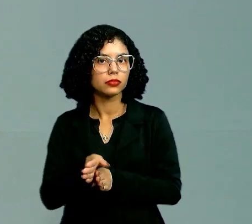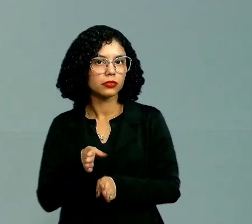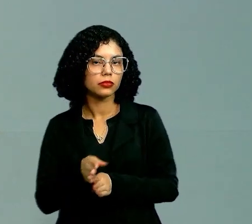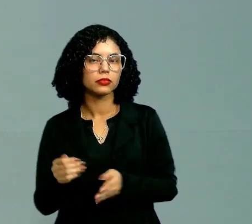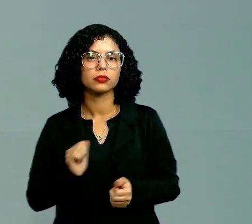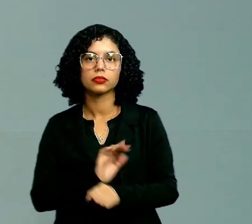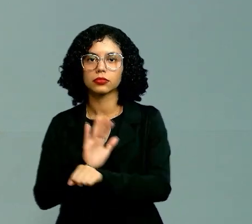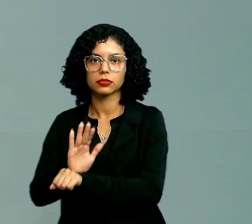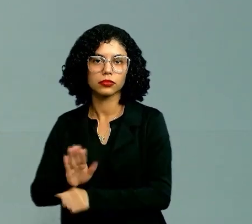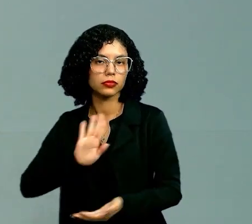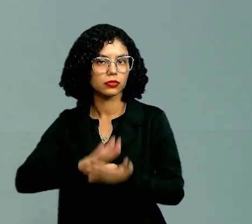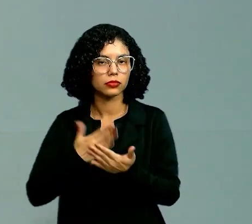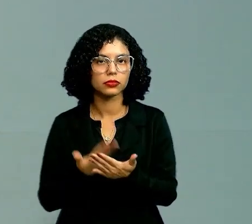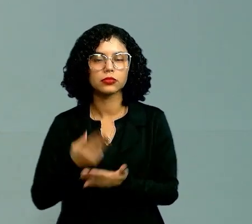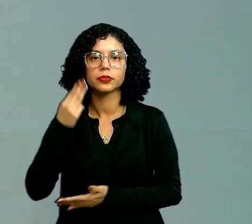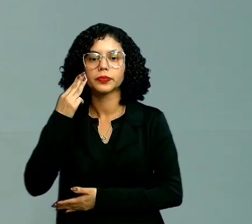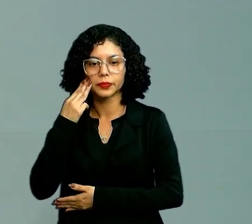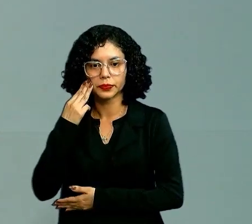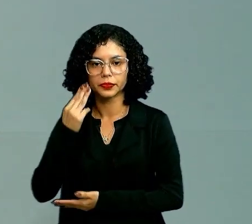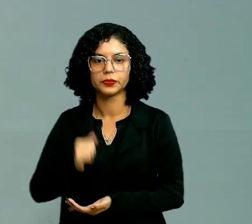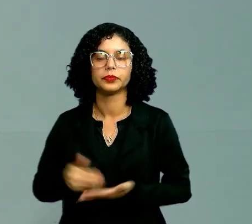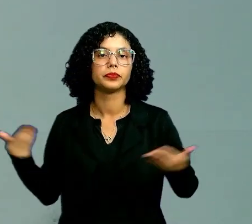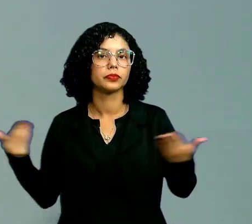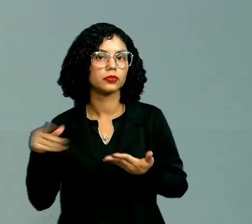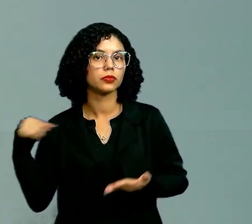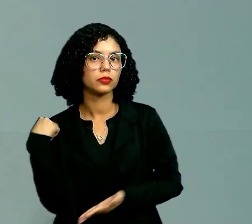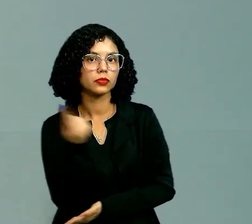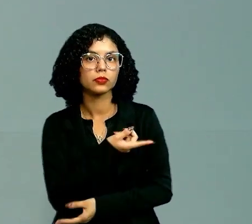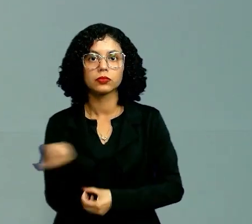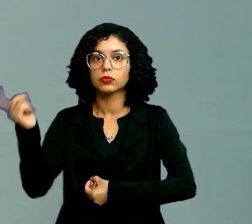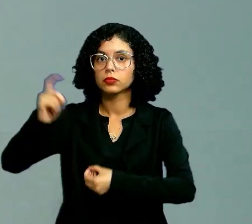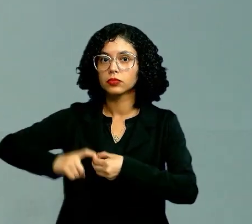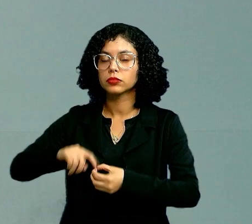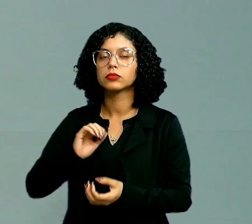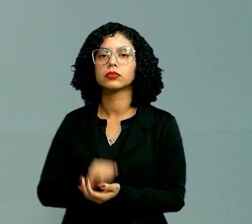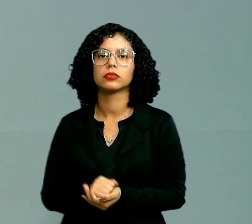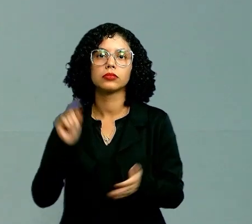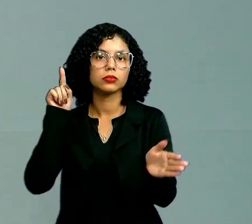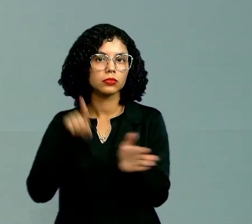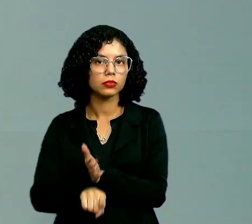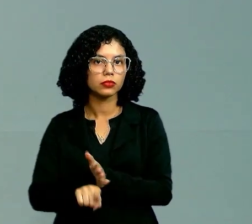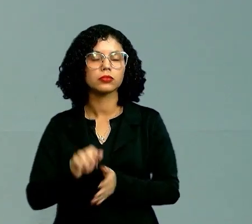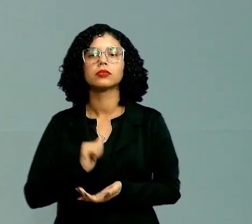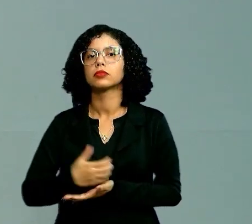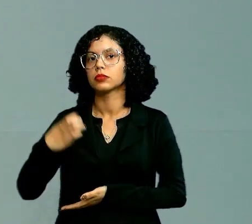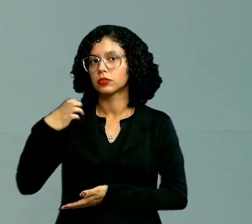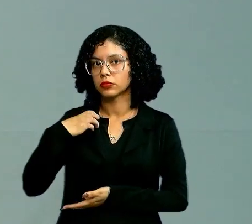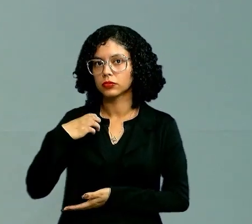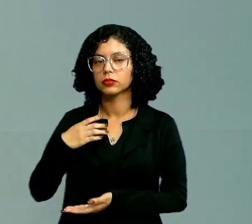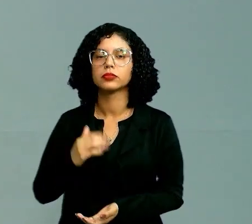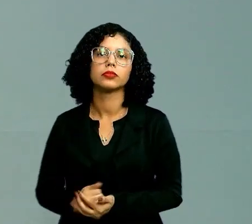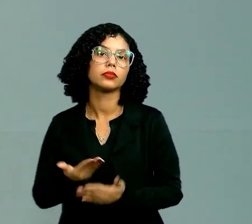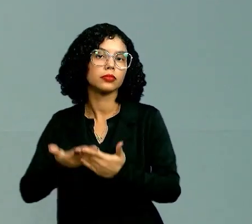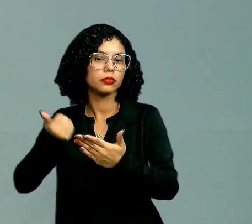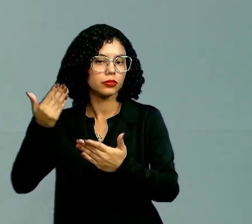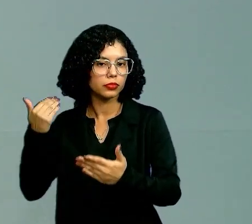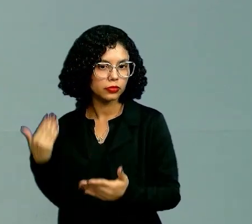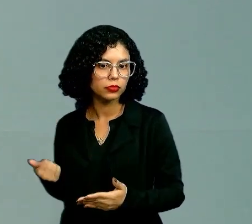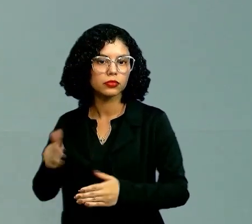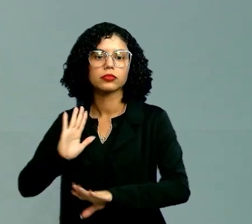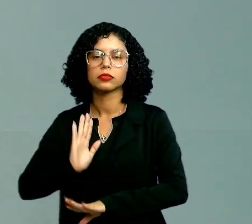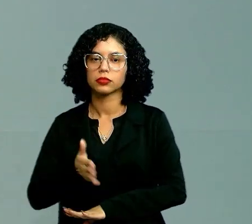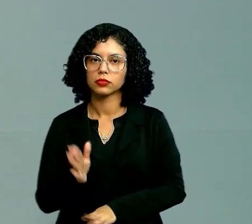pela Monique na interpretação e o hoje nós vamos retomar as questões éticas na antiguidade já